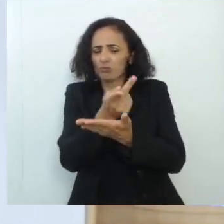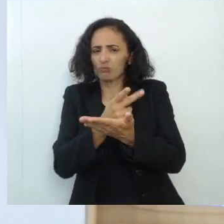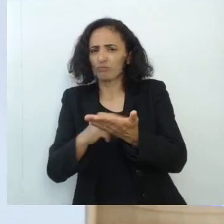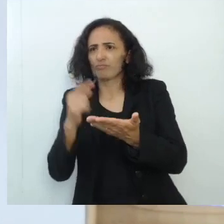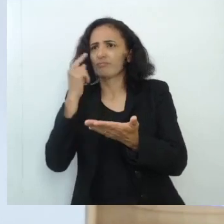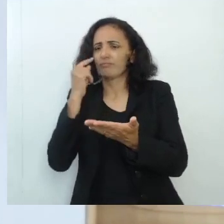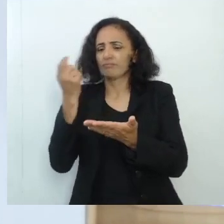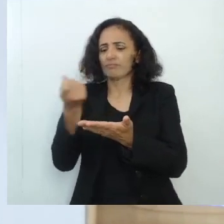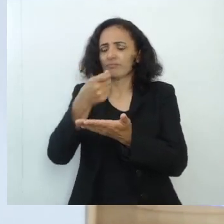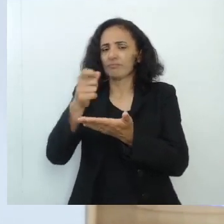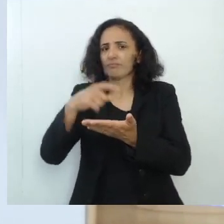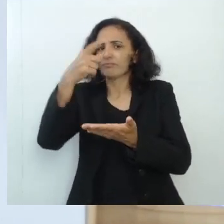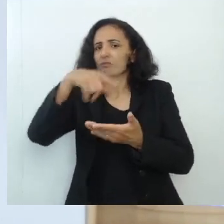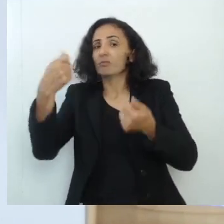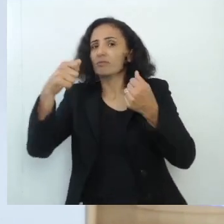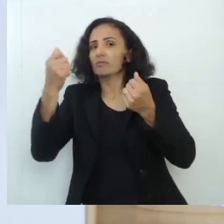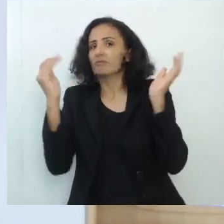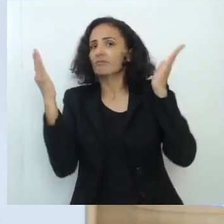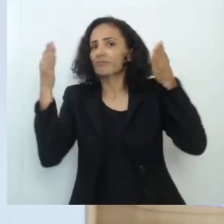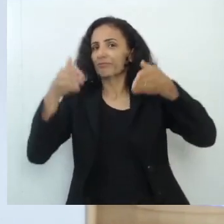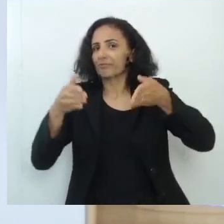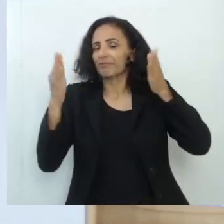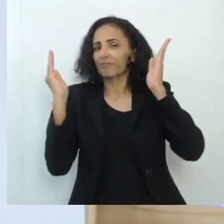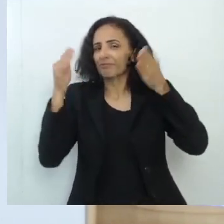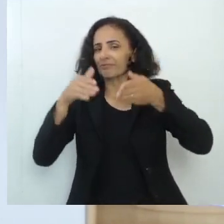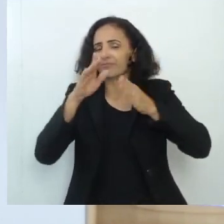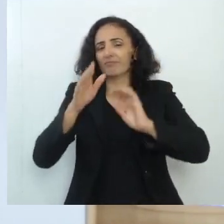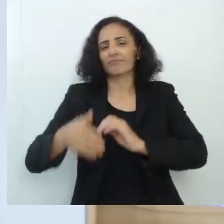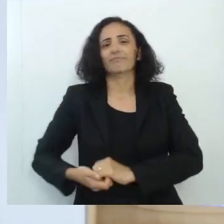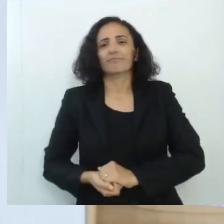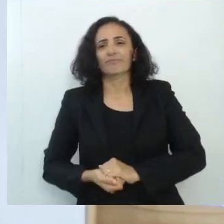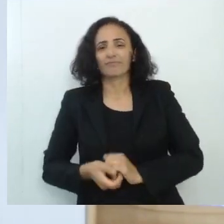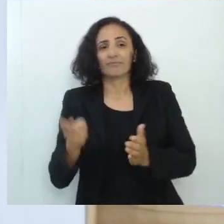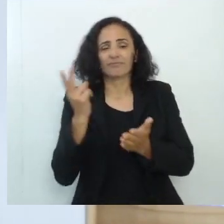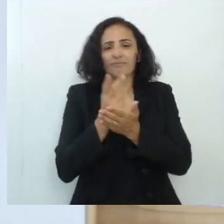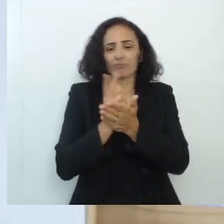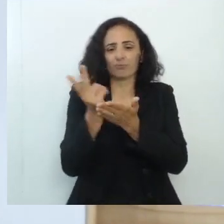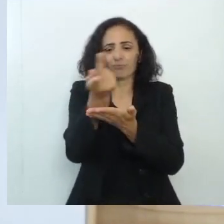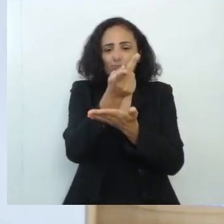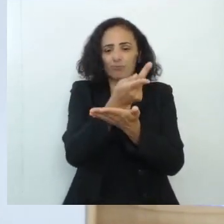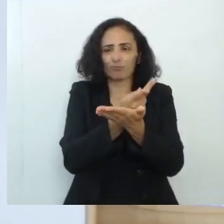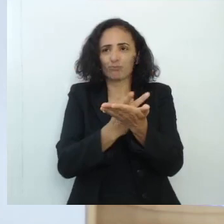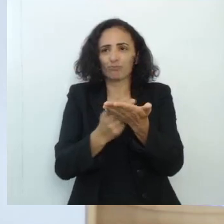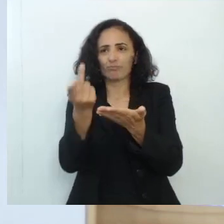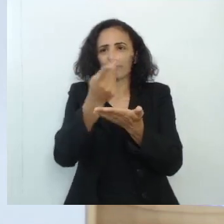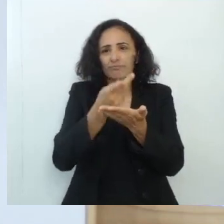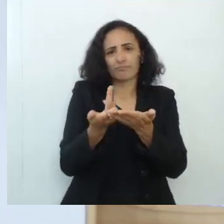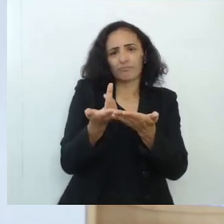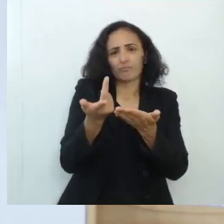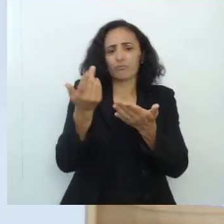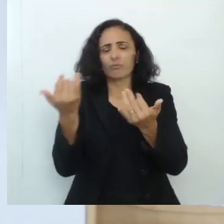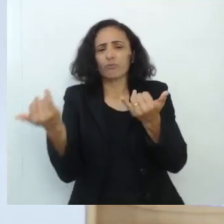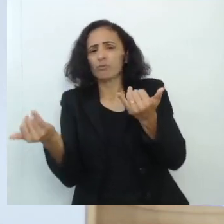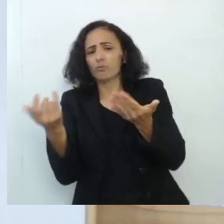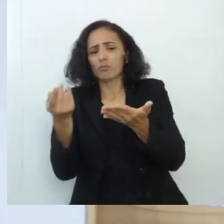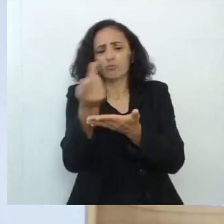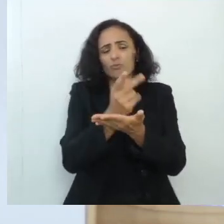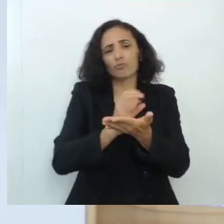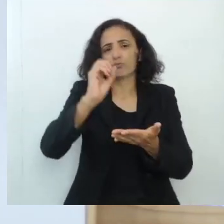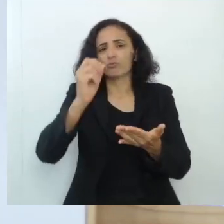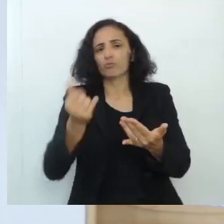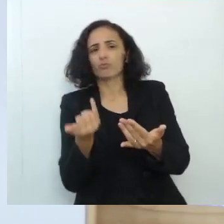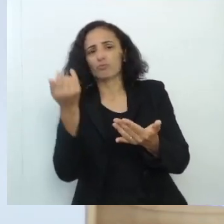eu preciso que vocês fiquem ligados? Toda vez que vocês pegarem esse desenho aqui, ou um desenho parecido com esse, aparece muito em